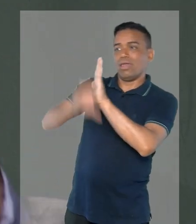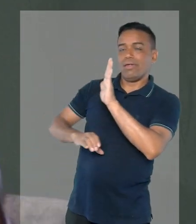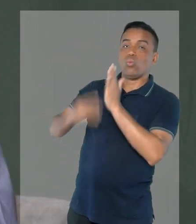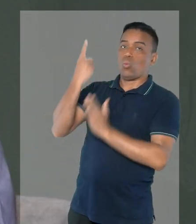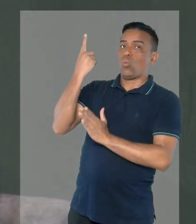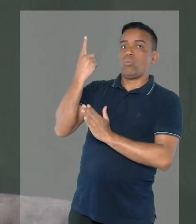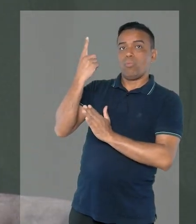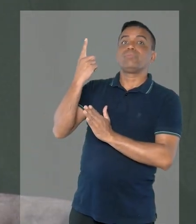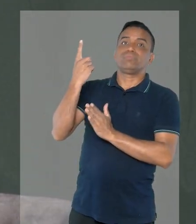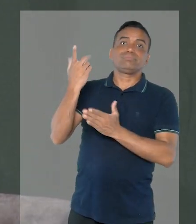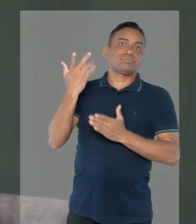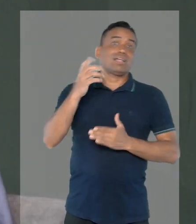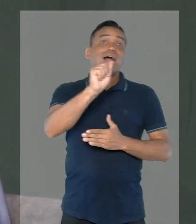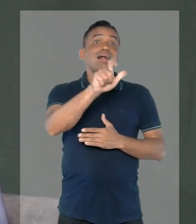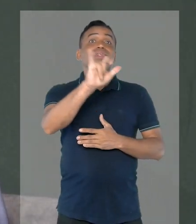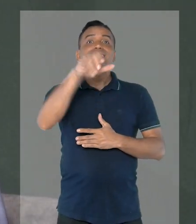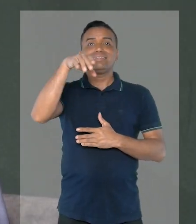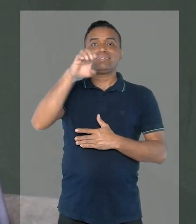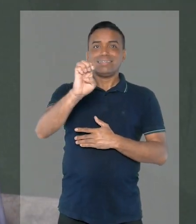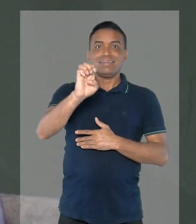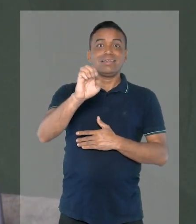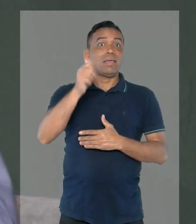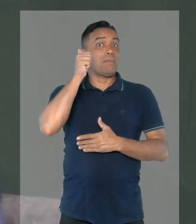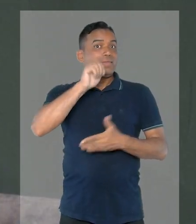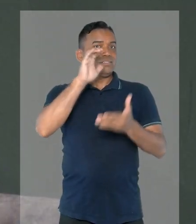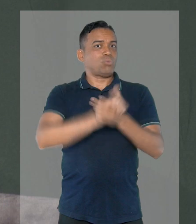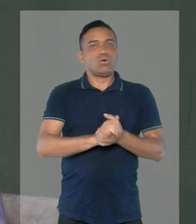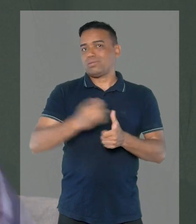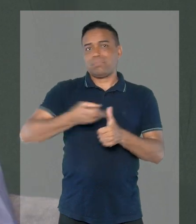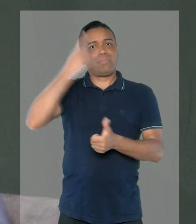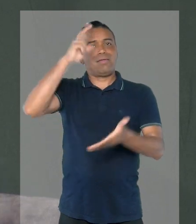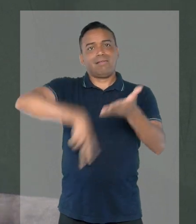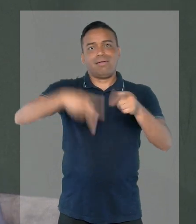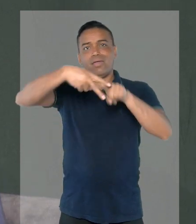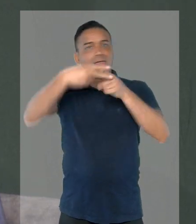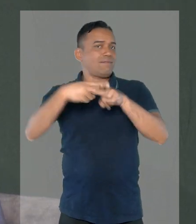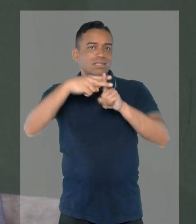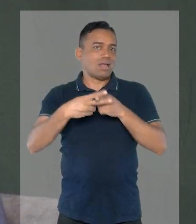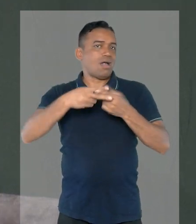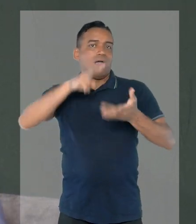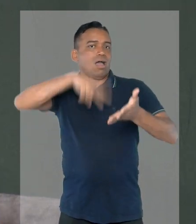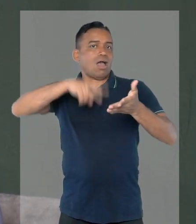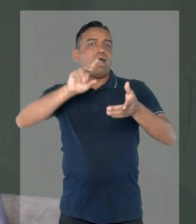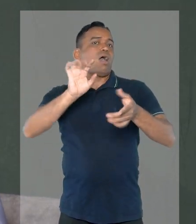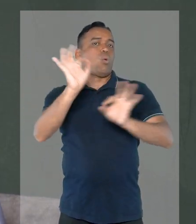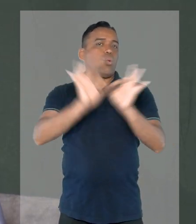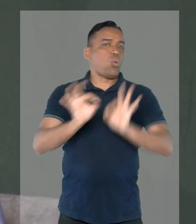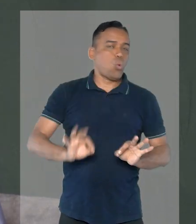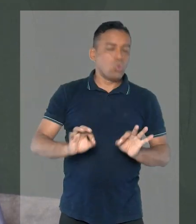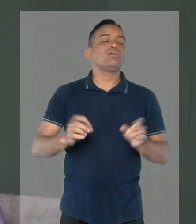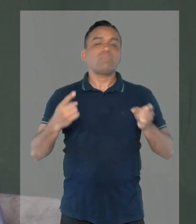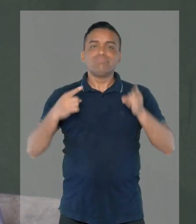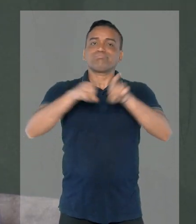capítulo, da Alice, minha esposa, que sempre é a primeira leitora, revisora, então sempre coautora